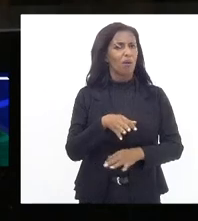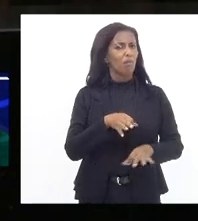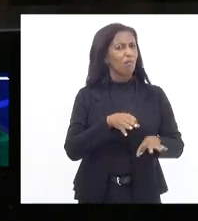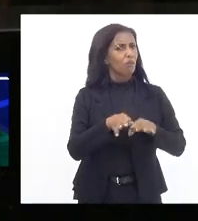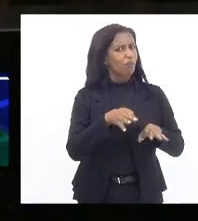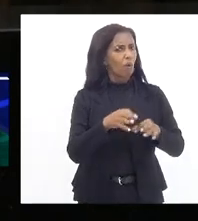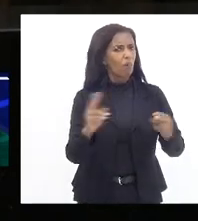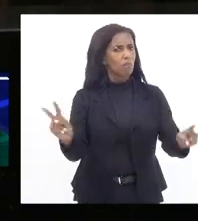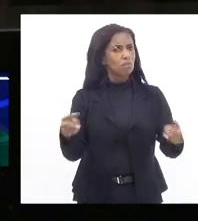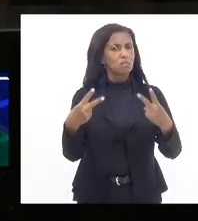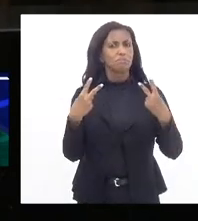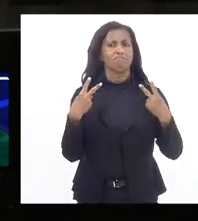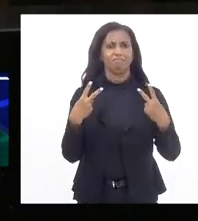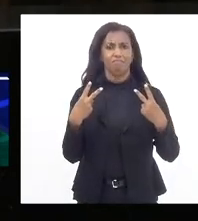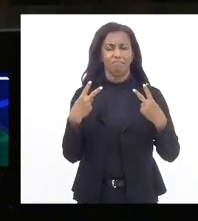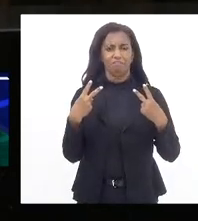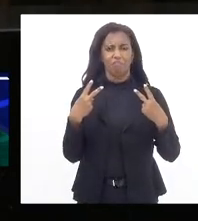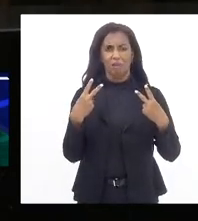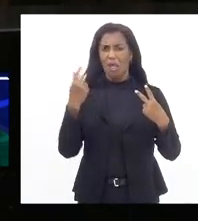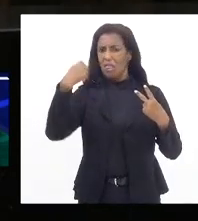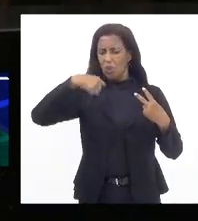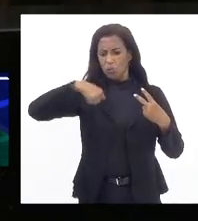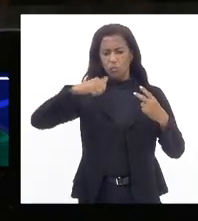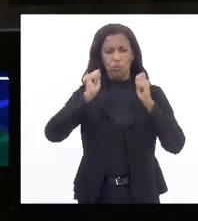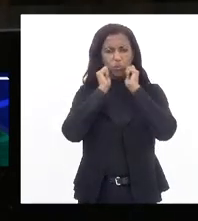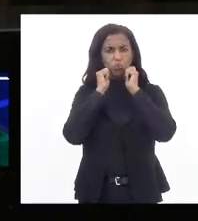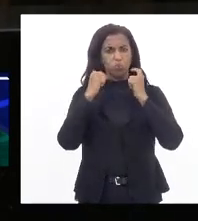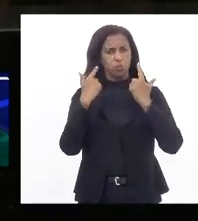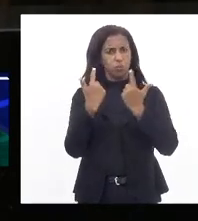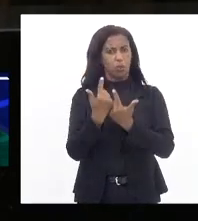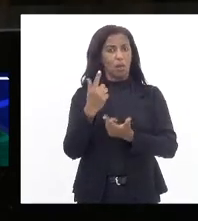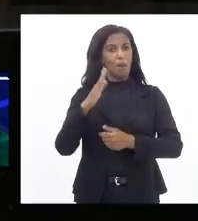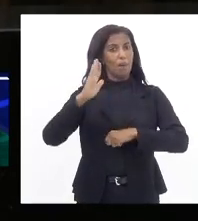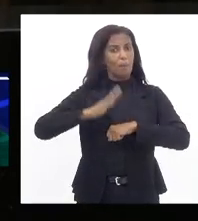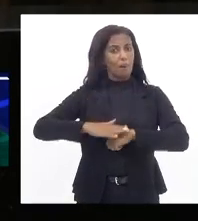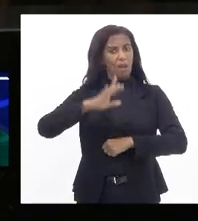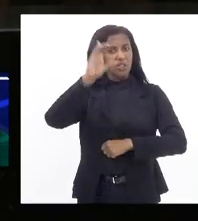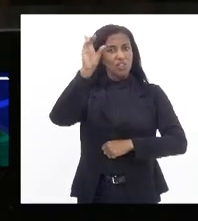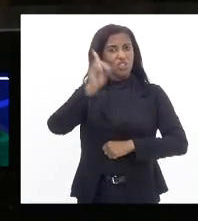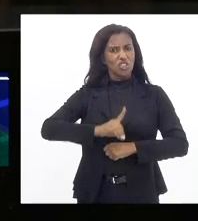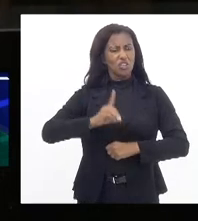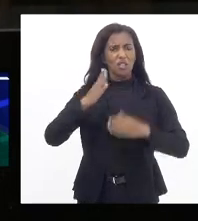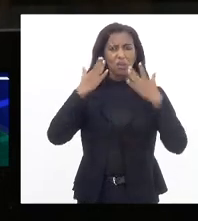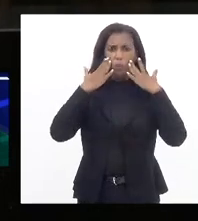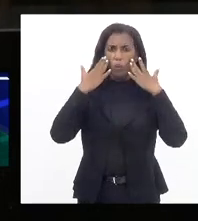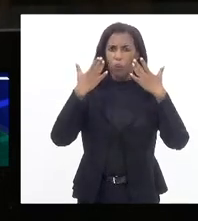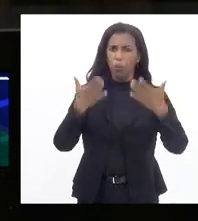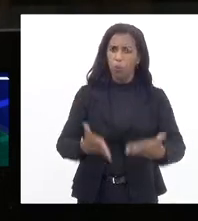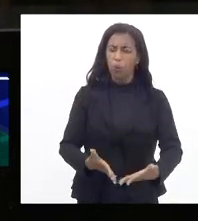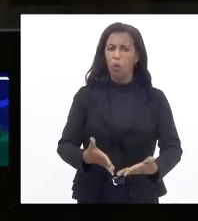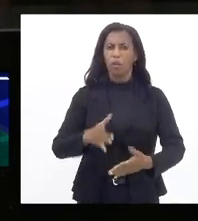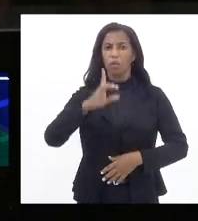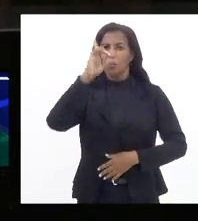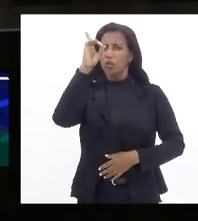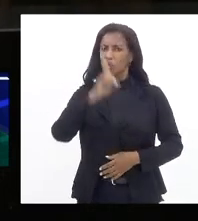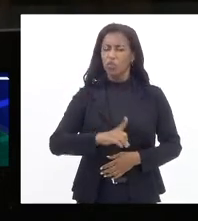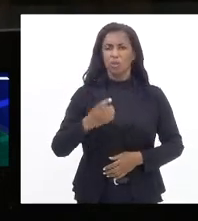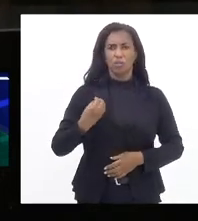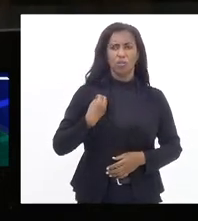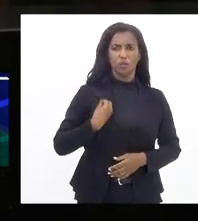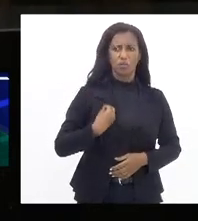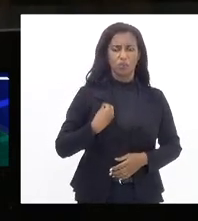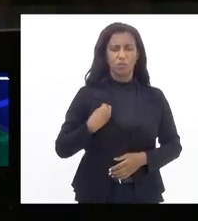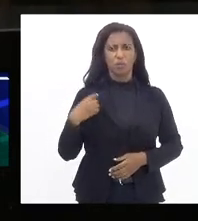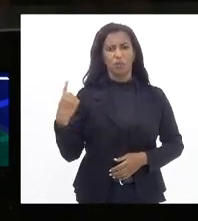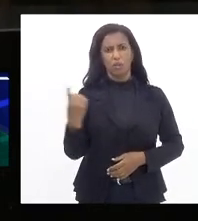gente ser vista, não só no parlamento, mas no nosso direito de se expressar, no nosso direito de viver,